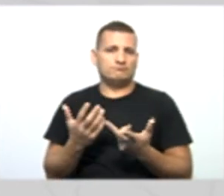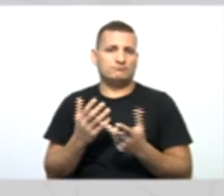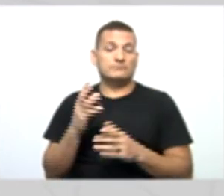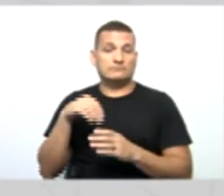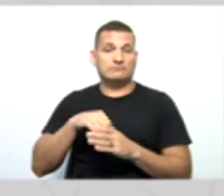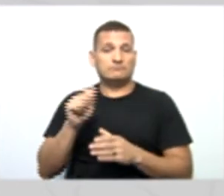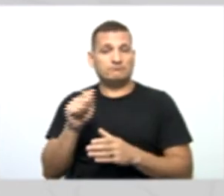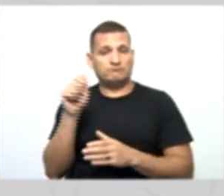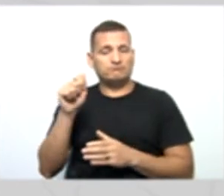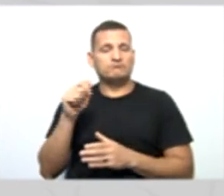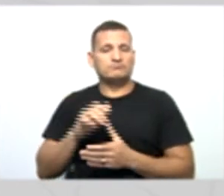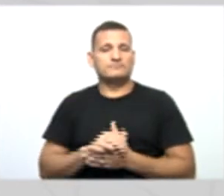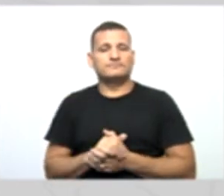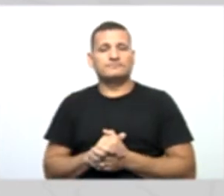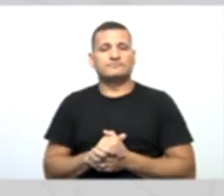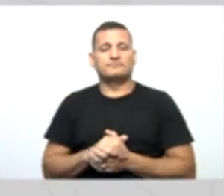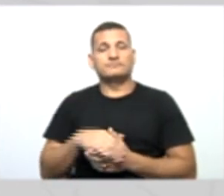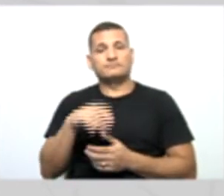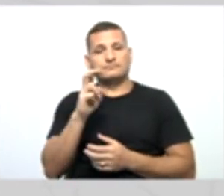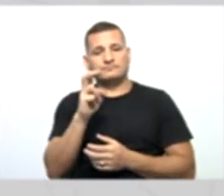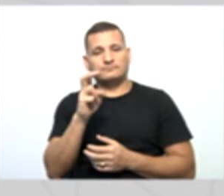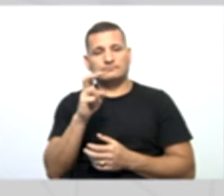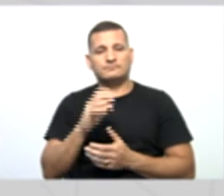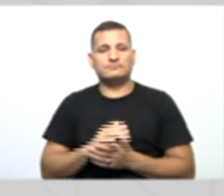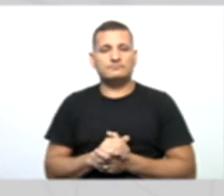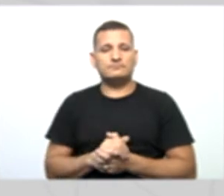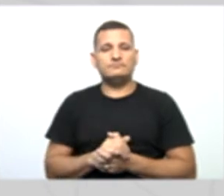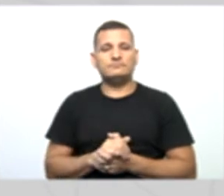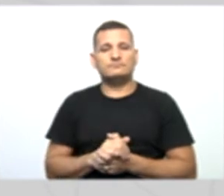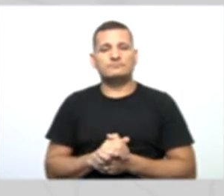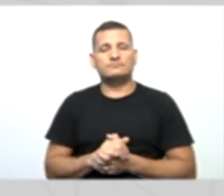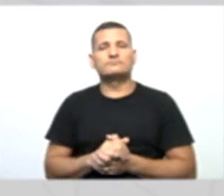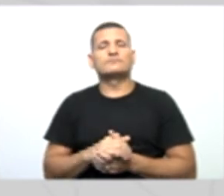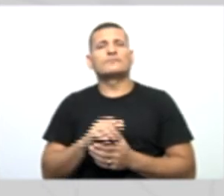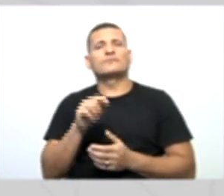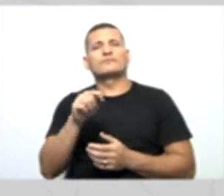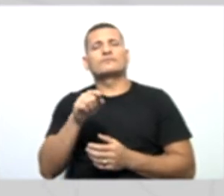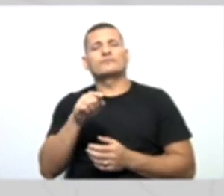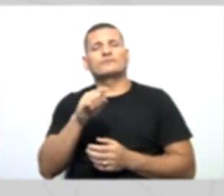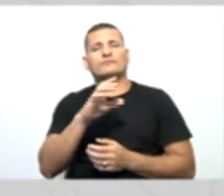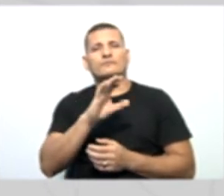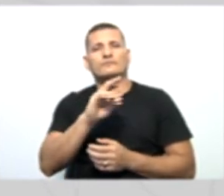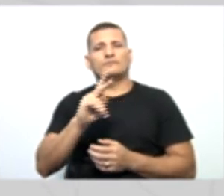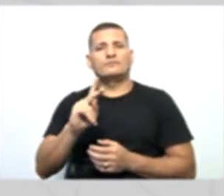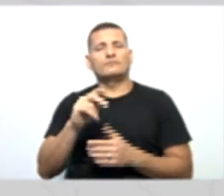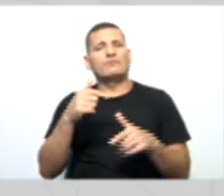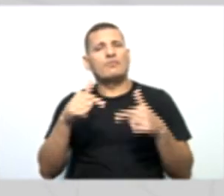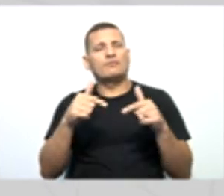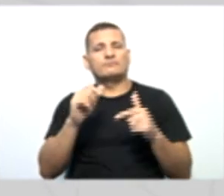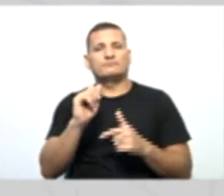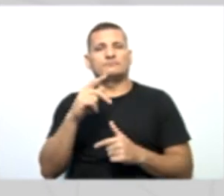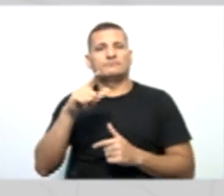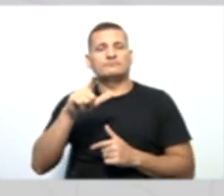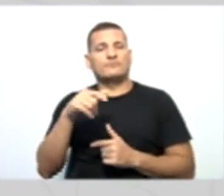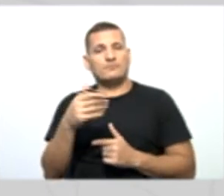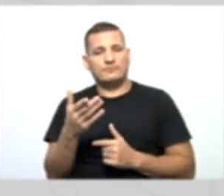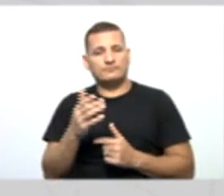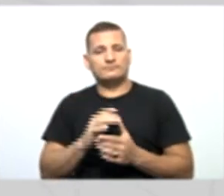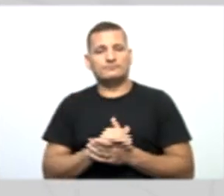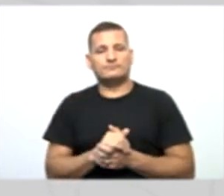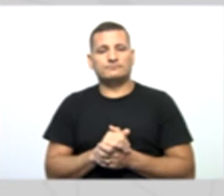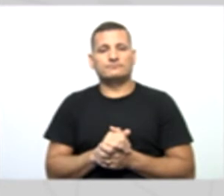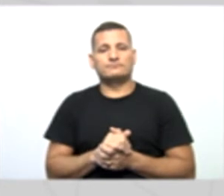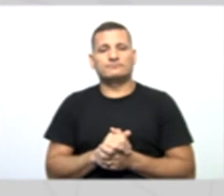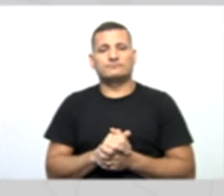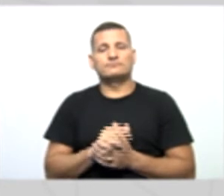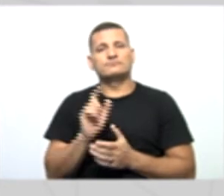dessa associação. A quinta questão: qual a atividade da cooperativa envolvida no APL? E a gente envolveu então